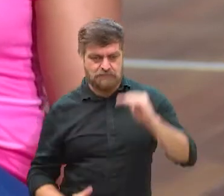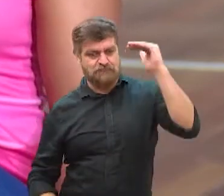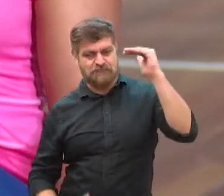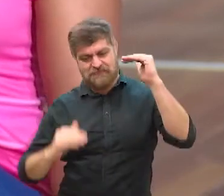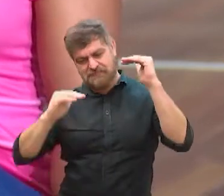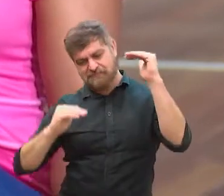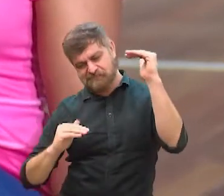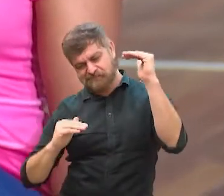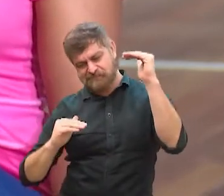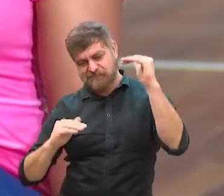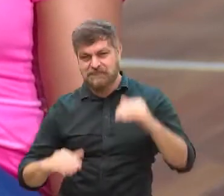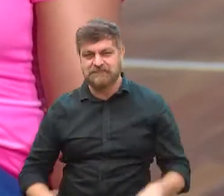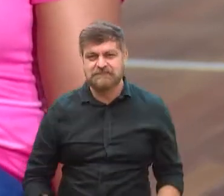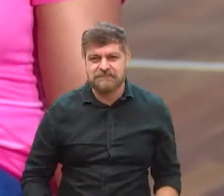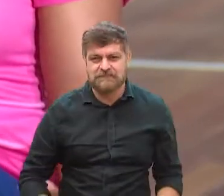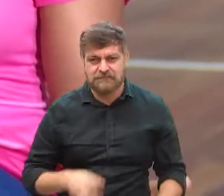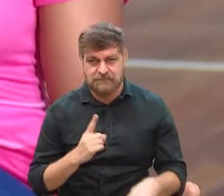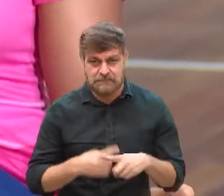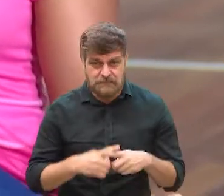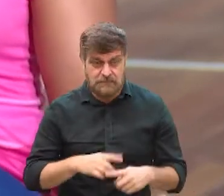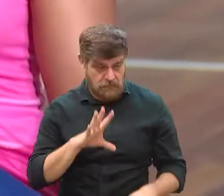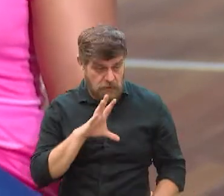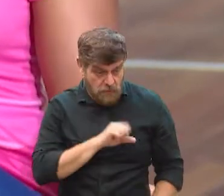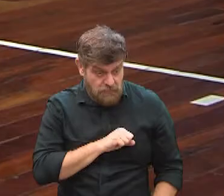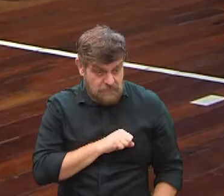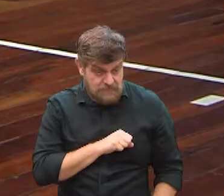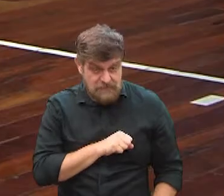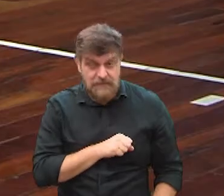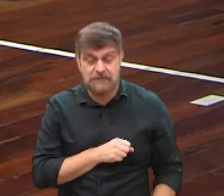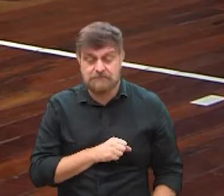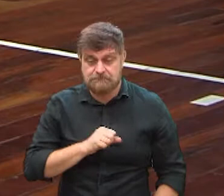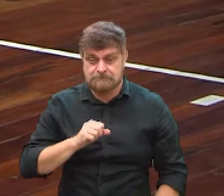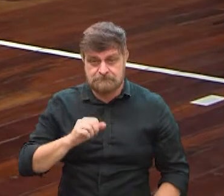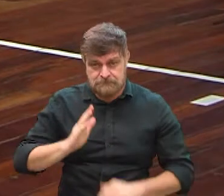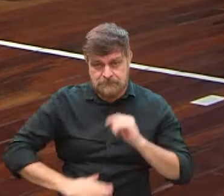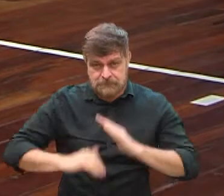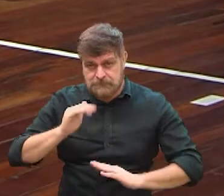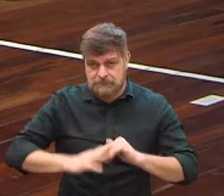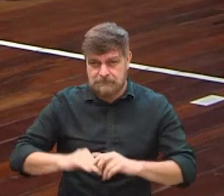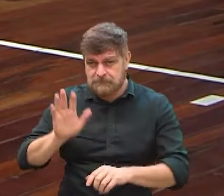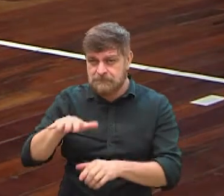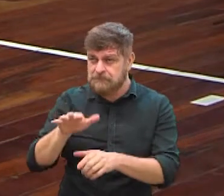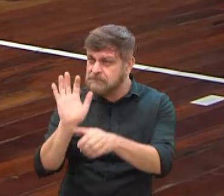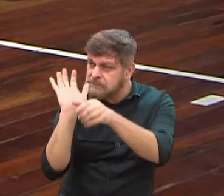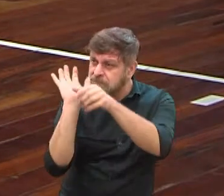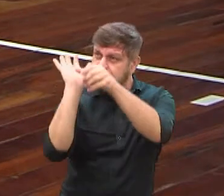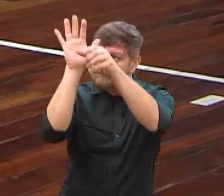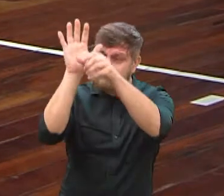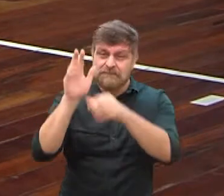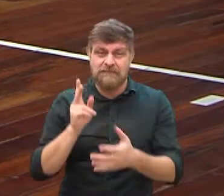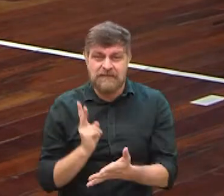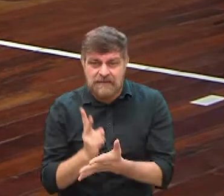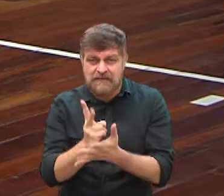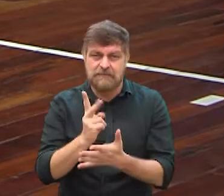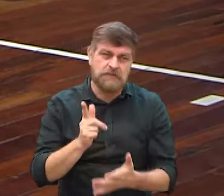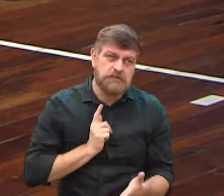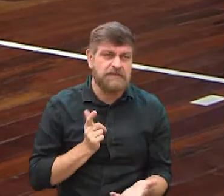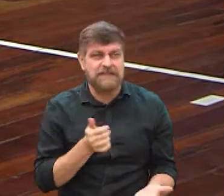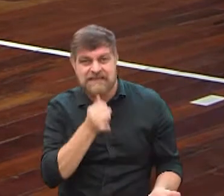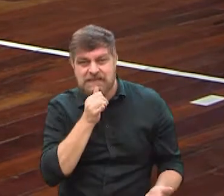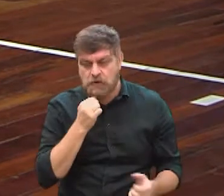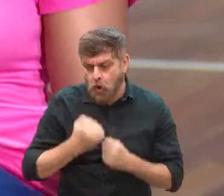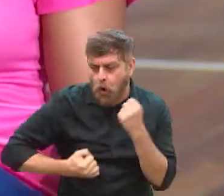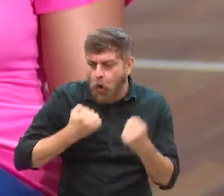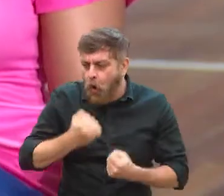né? Mas é porque eu sempre gostei mesmo, então eu fui praticar porque eu gostava de fazer atividade, sempre que tinha uma corrida, eu